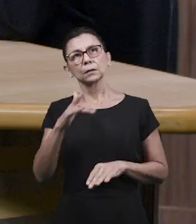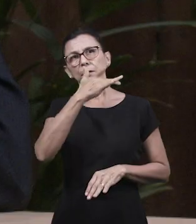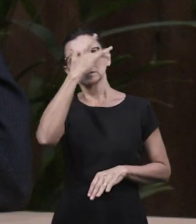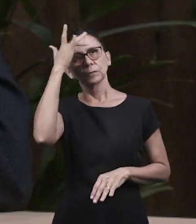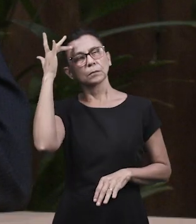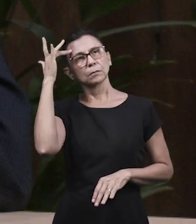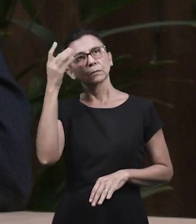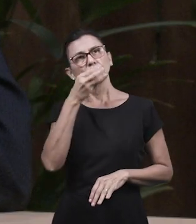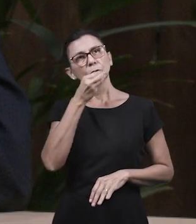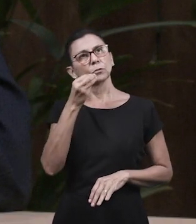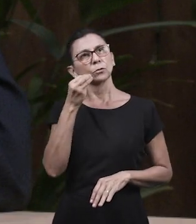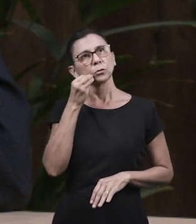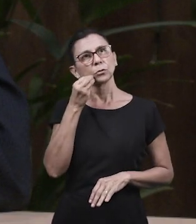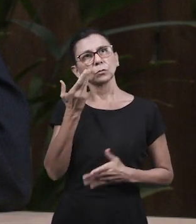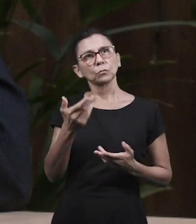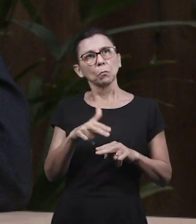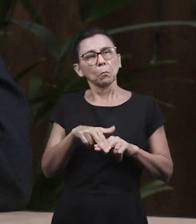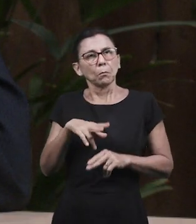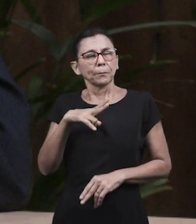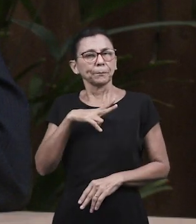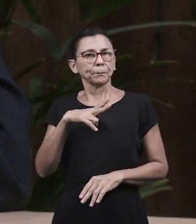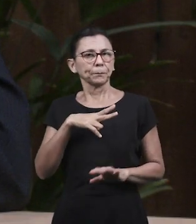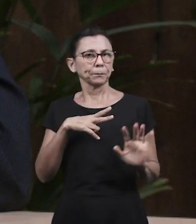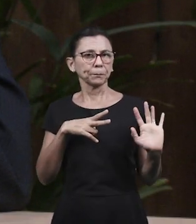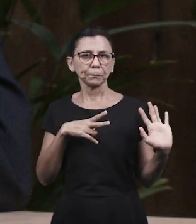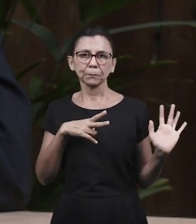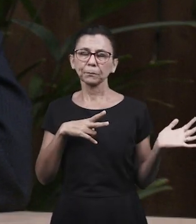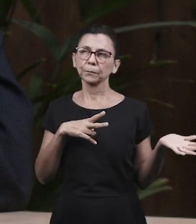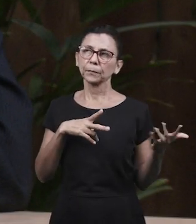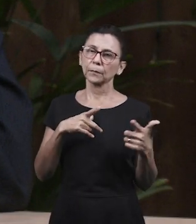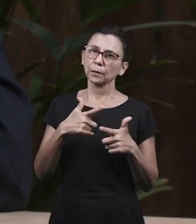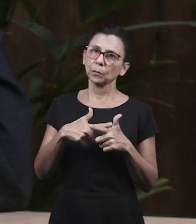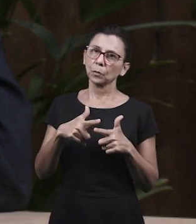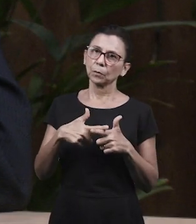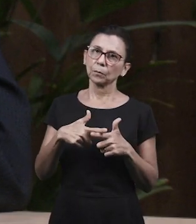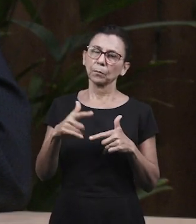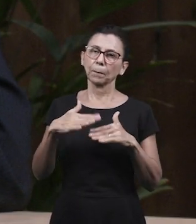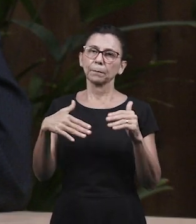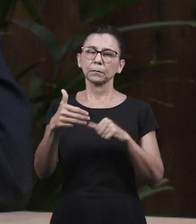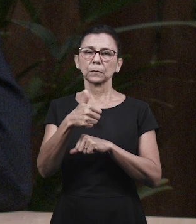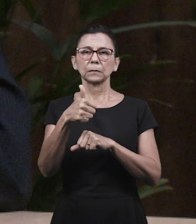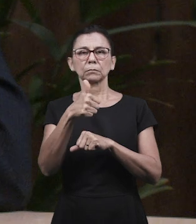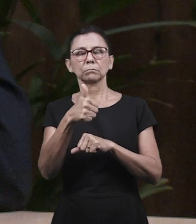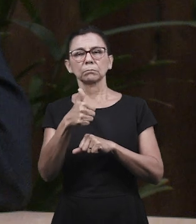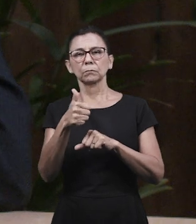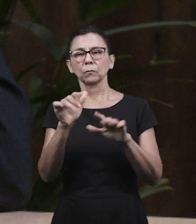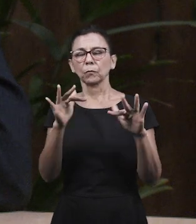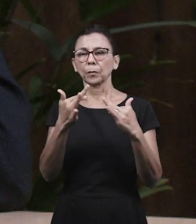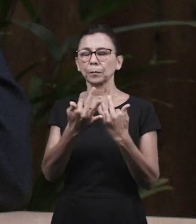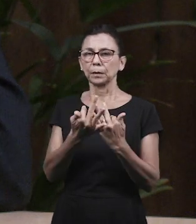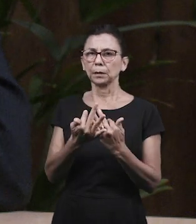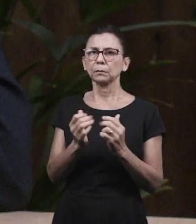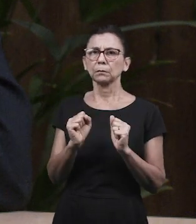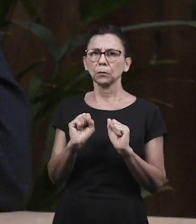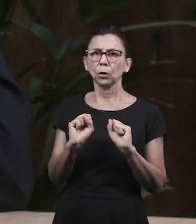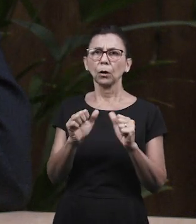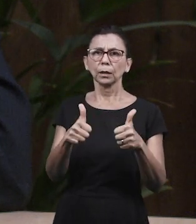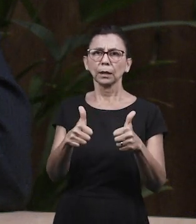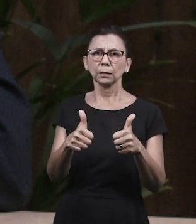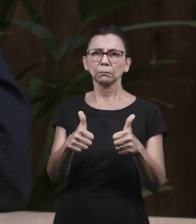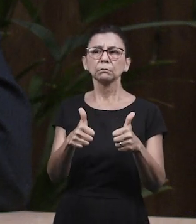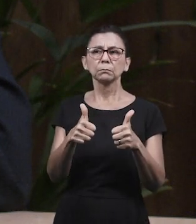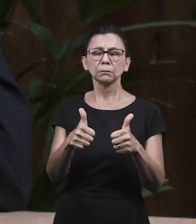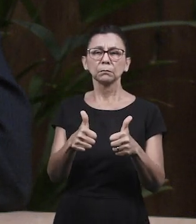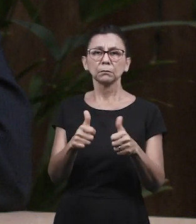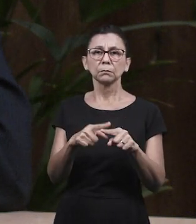fazem jejum por causas pessoais, né? Às vezes um problema na vida profissional, um problema no lar, é válido. Mas